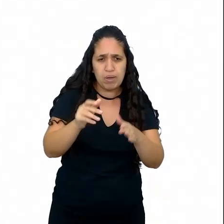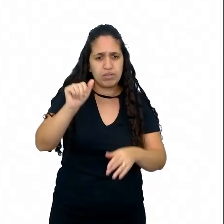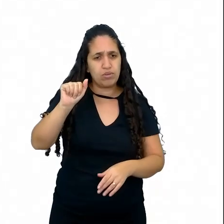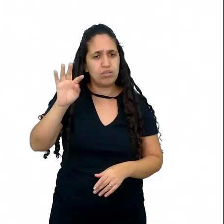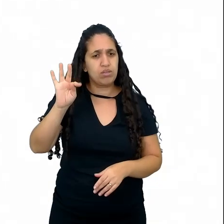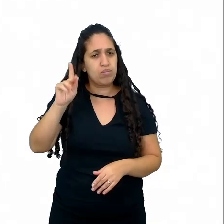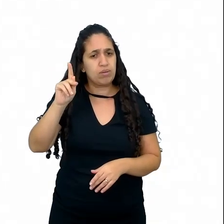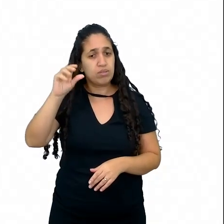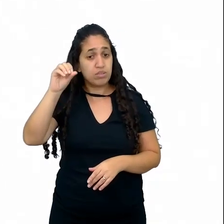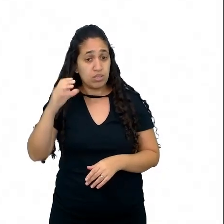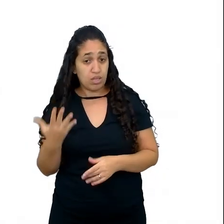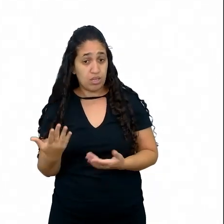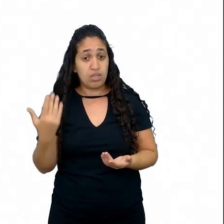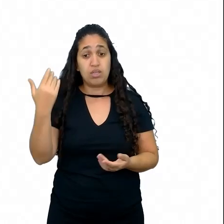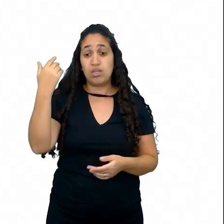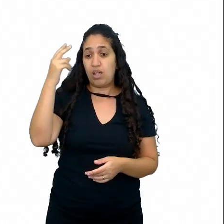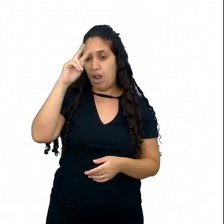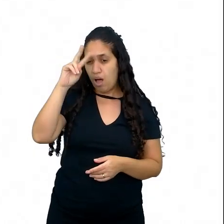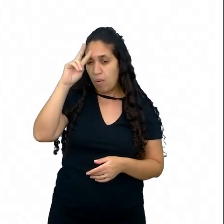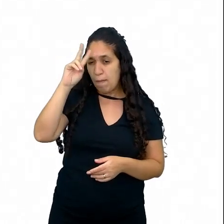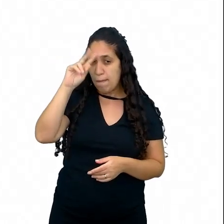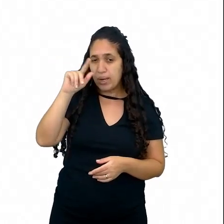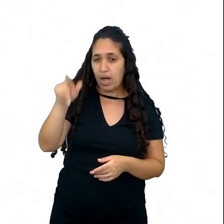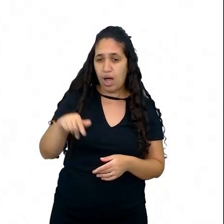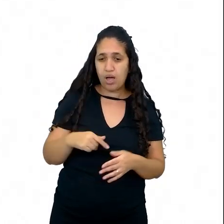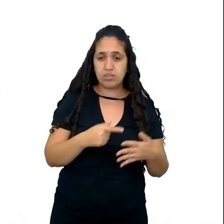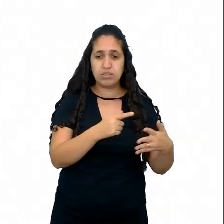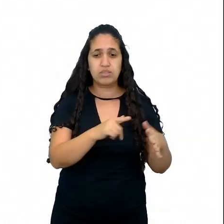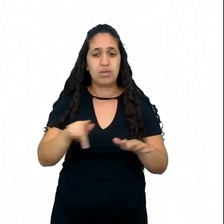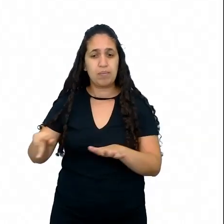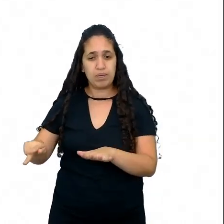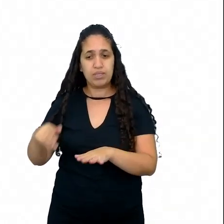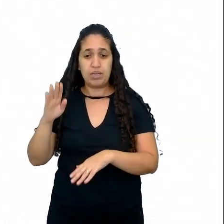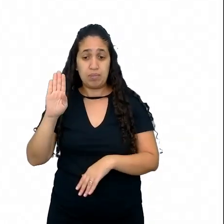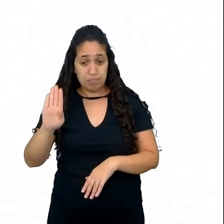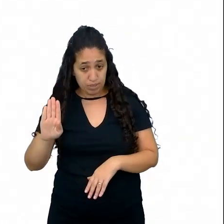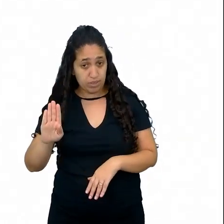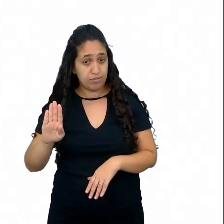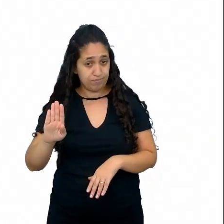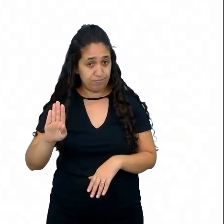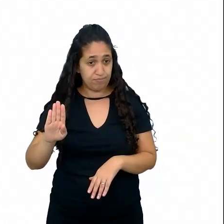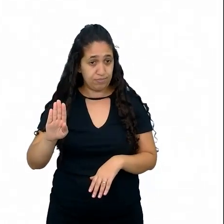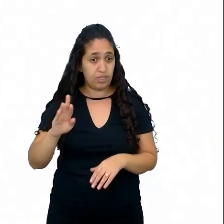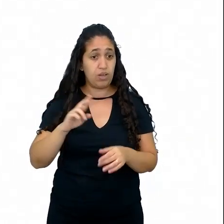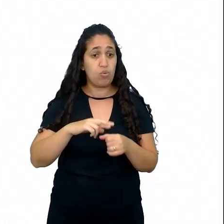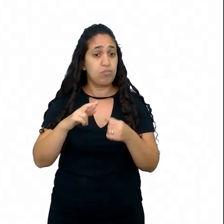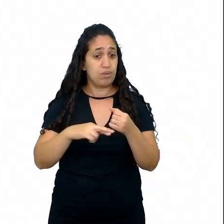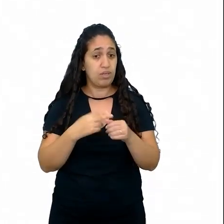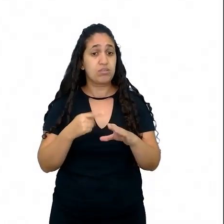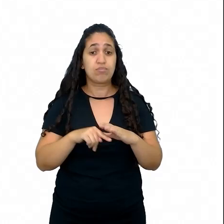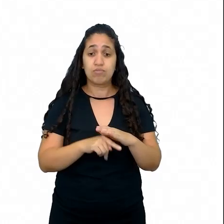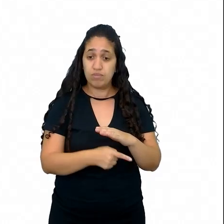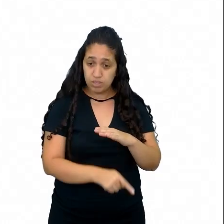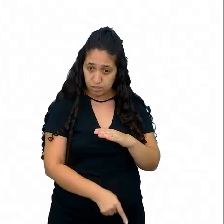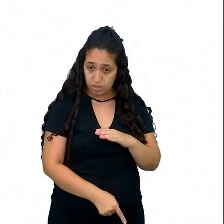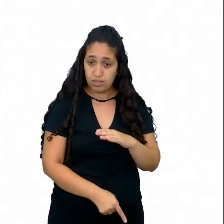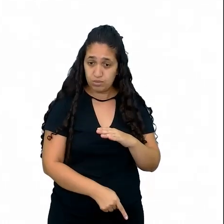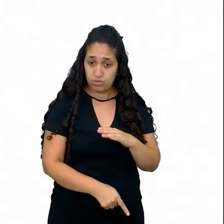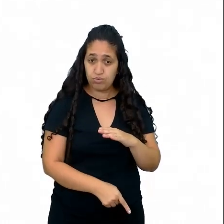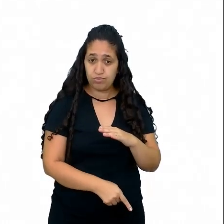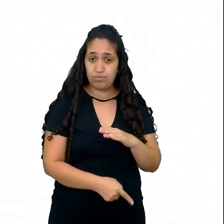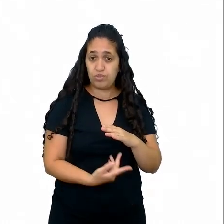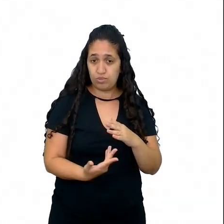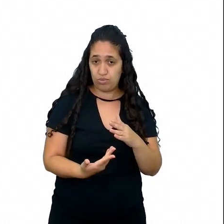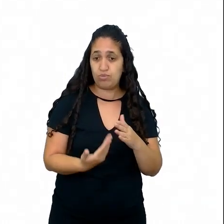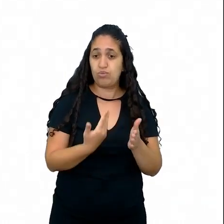ATPC, a gente vai lembrar que a nossa ATPC está na semana B, lembra que ele está na semana B, então a gente está trabalhando com recuperação e aprofundamento